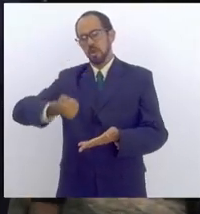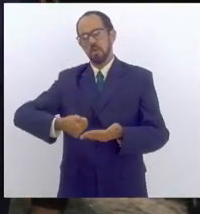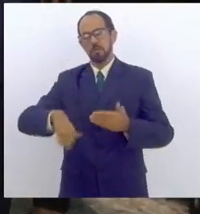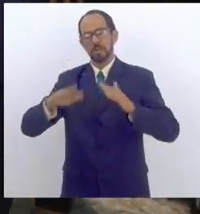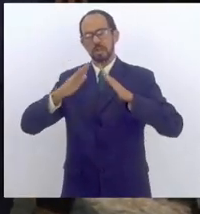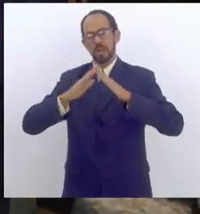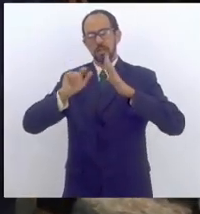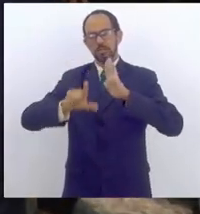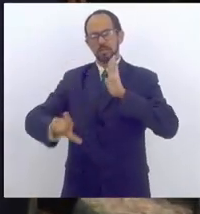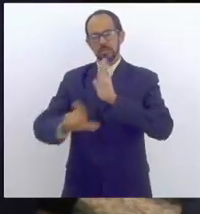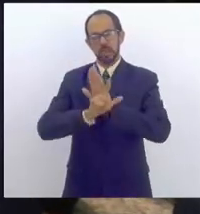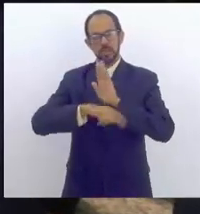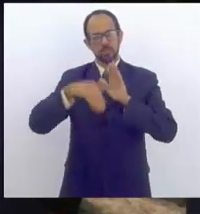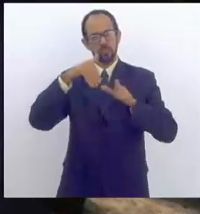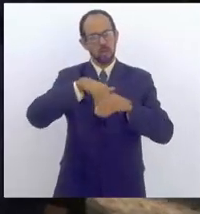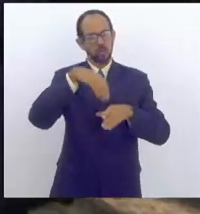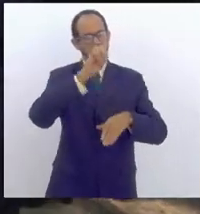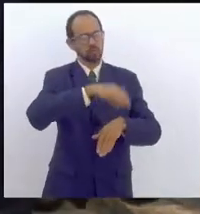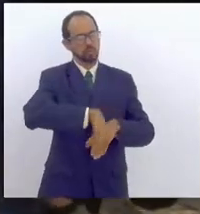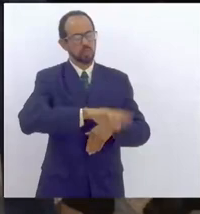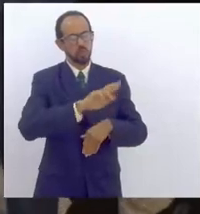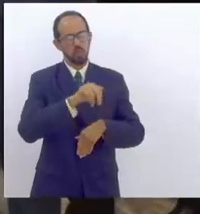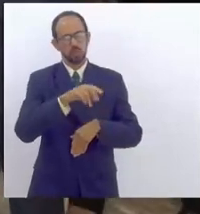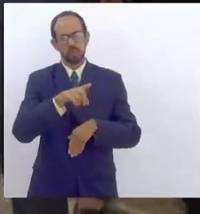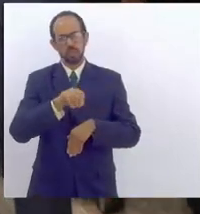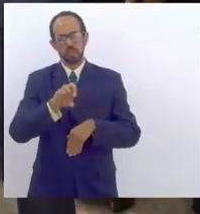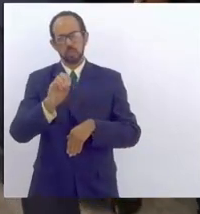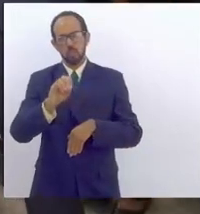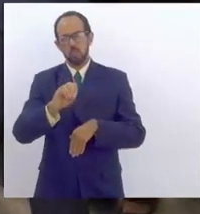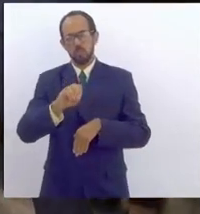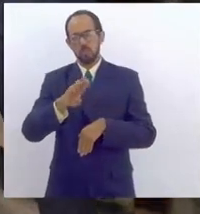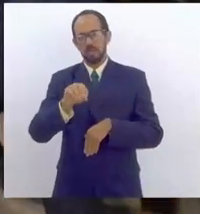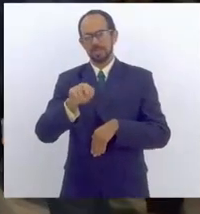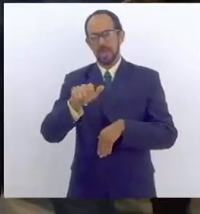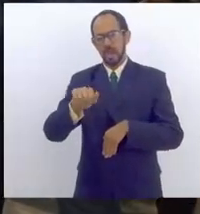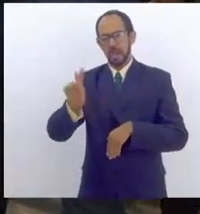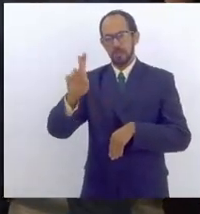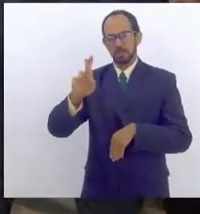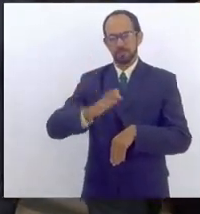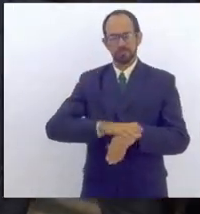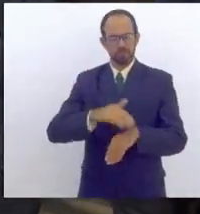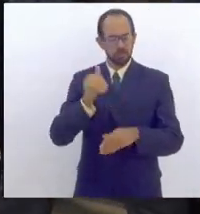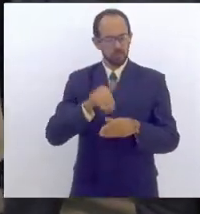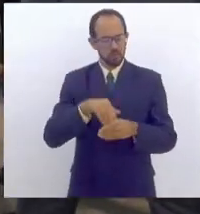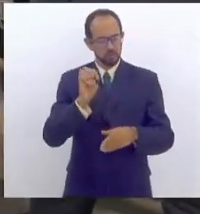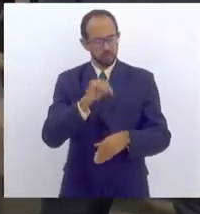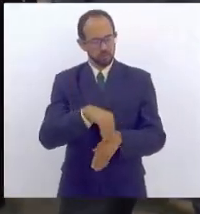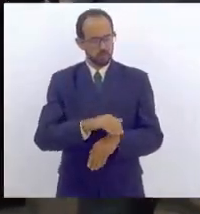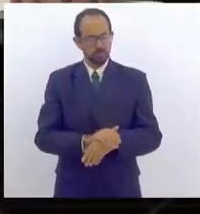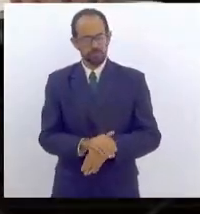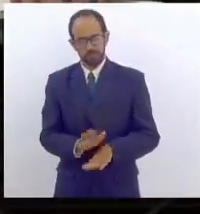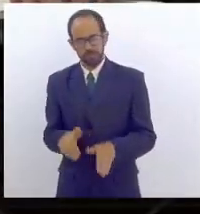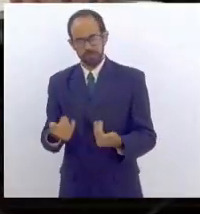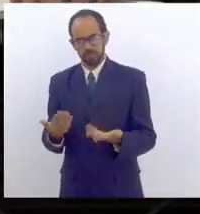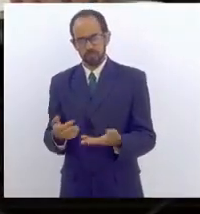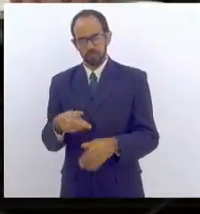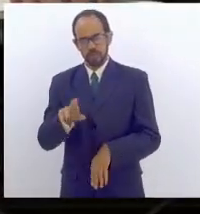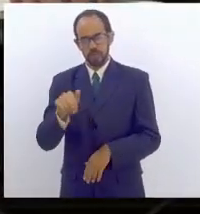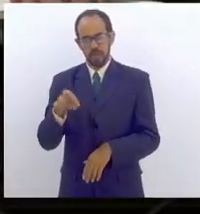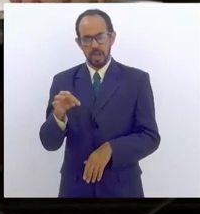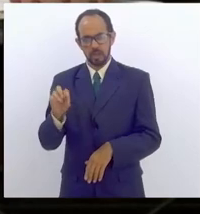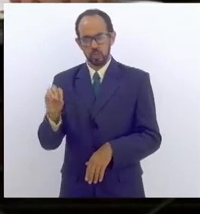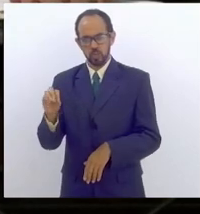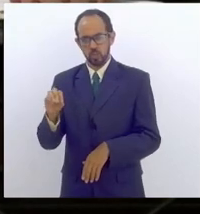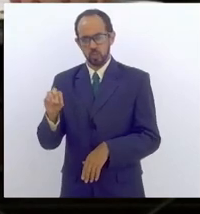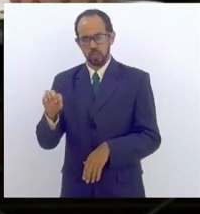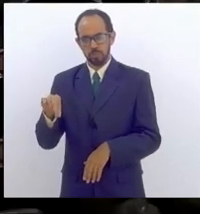Rodrigo Bacelar. Deputado Renato Machado vota sim. Deputado Renato Miranda.